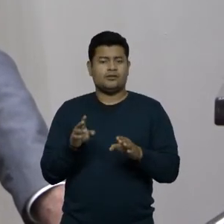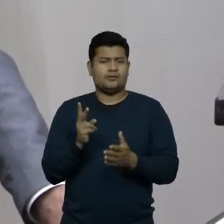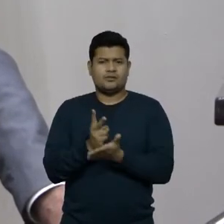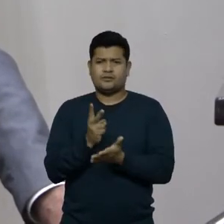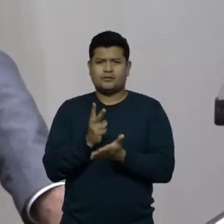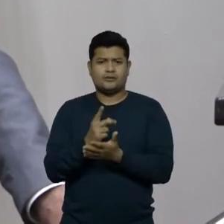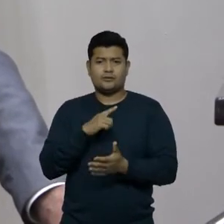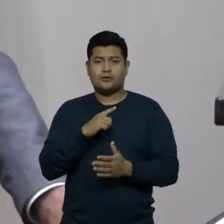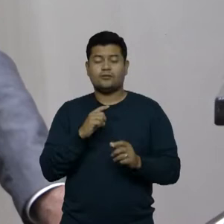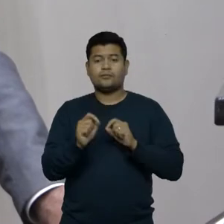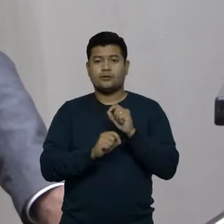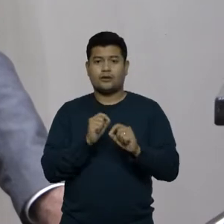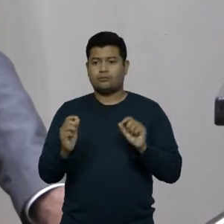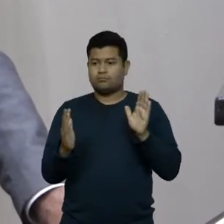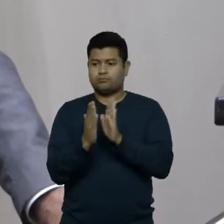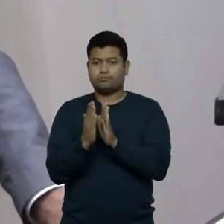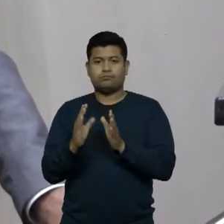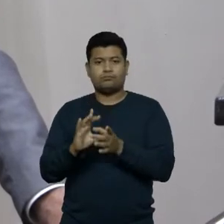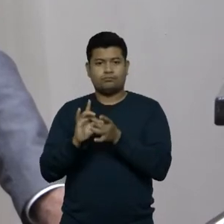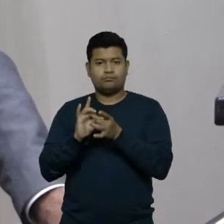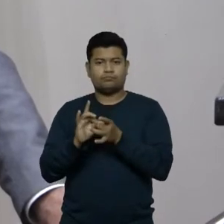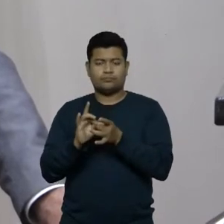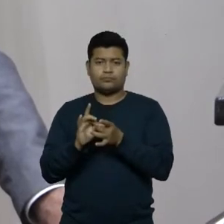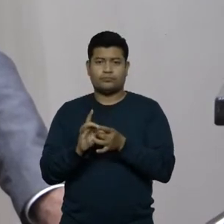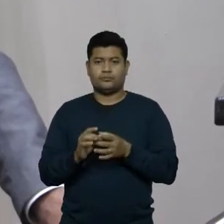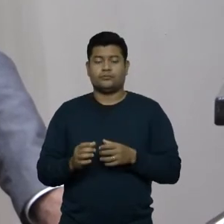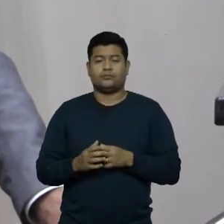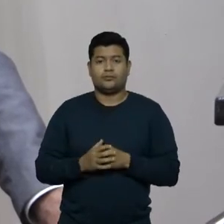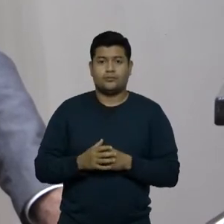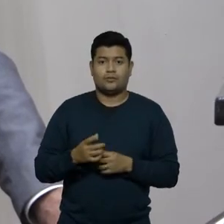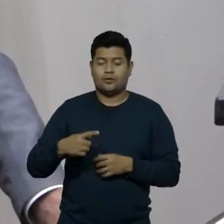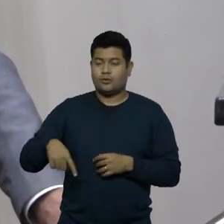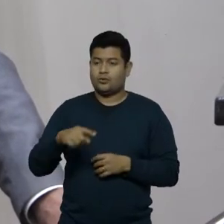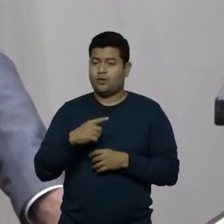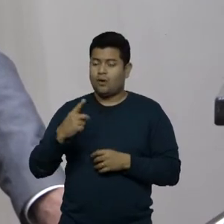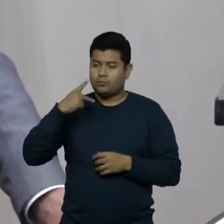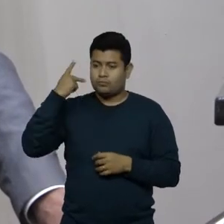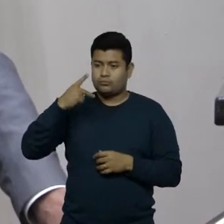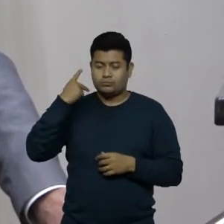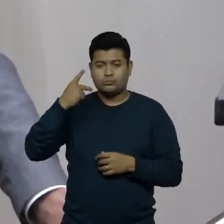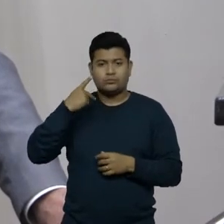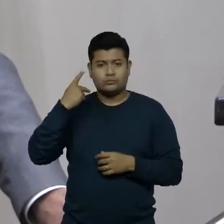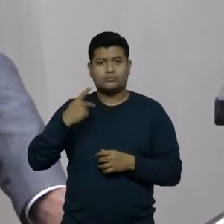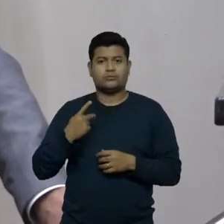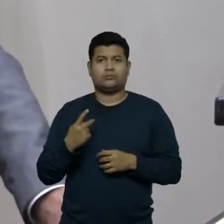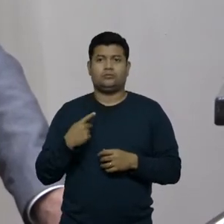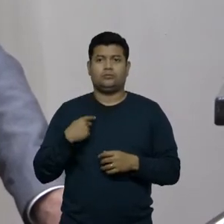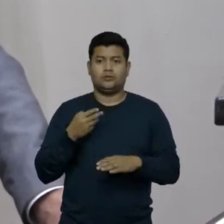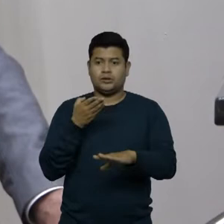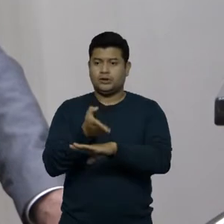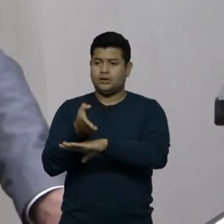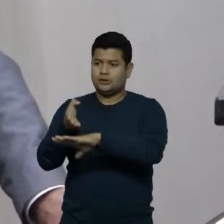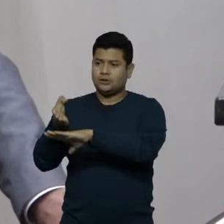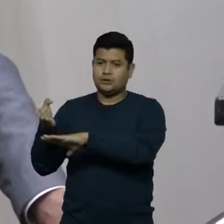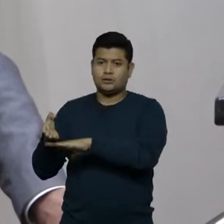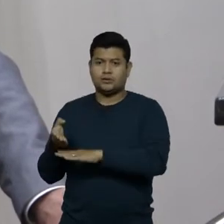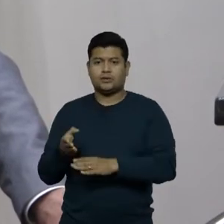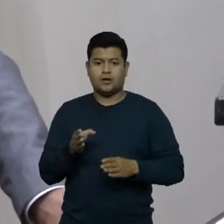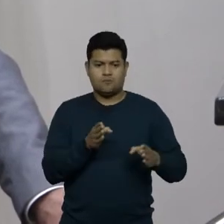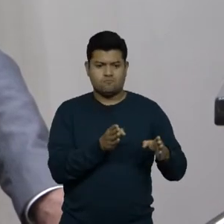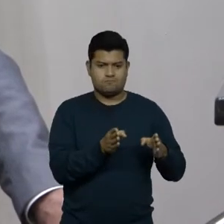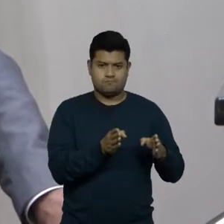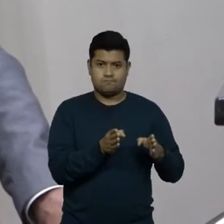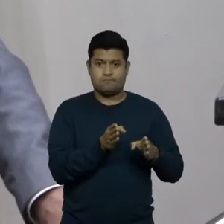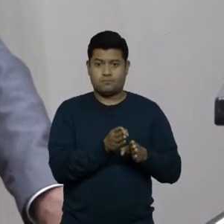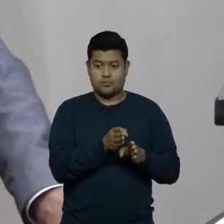aliás que também nos marca como parlamentares esses consecutivos mandatos